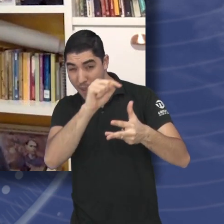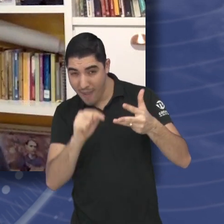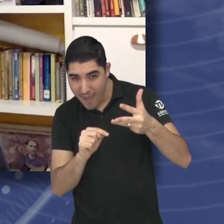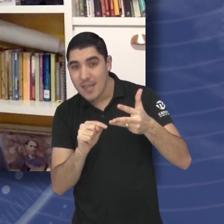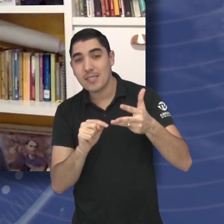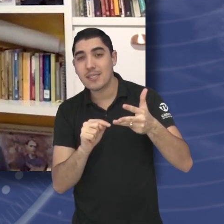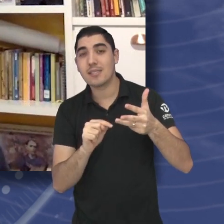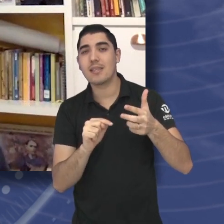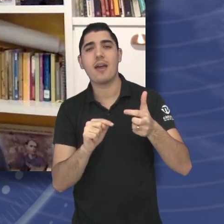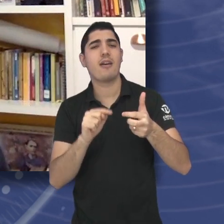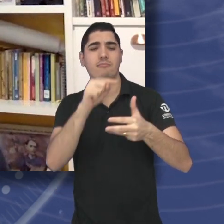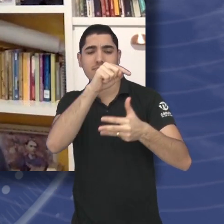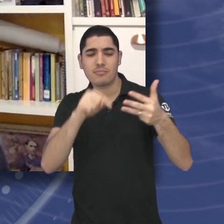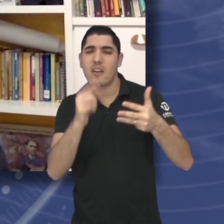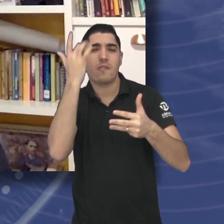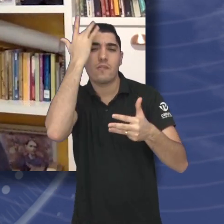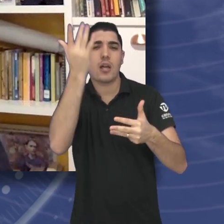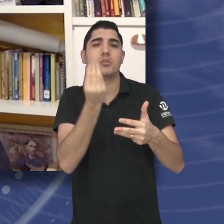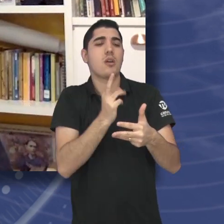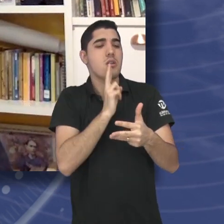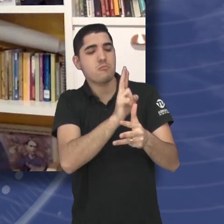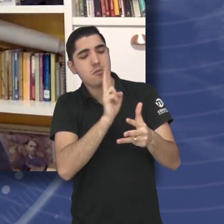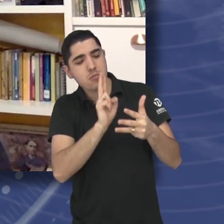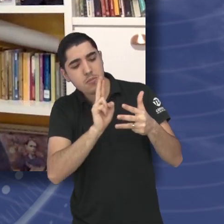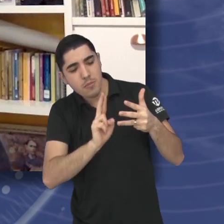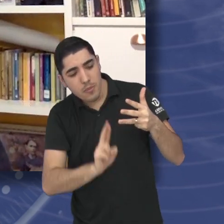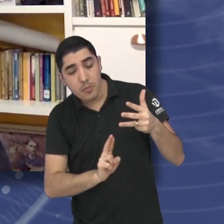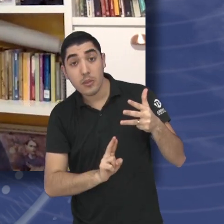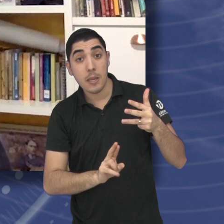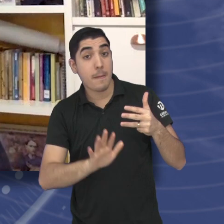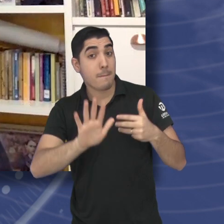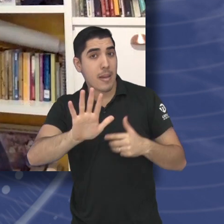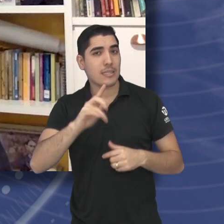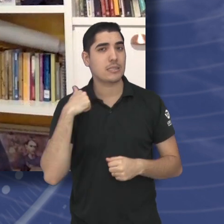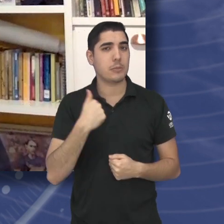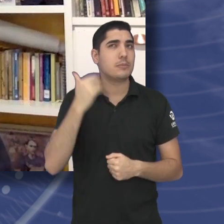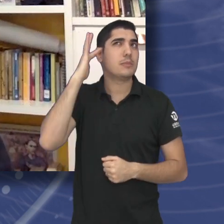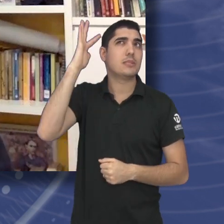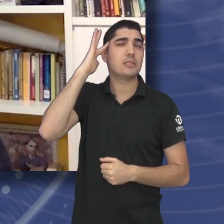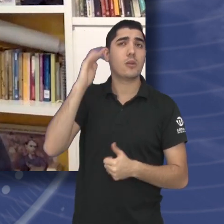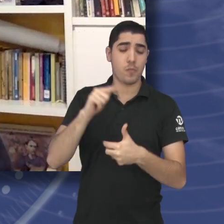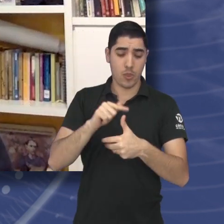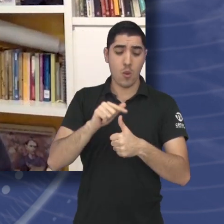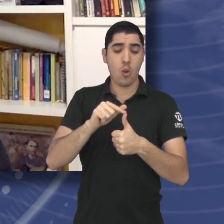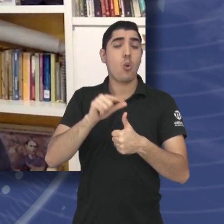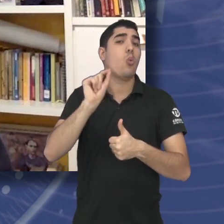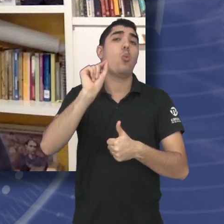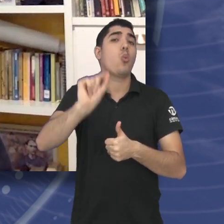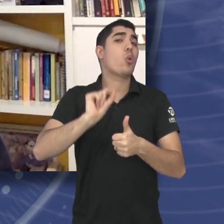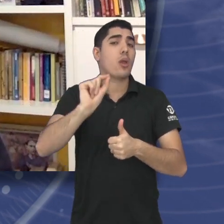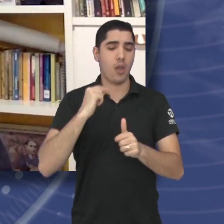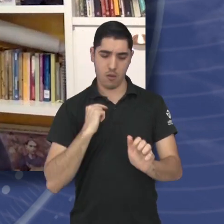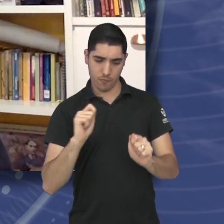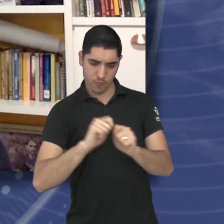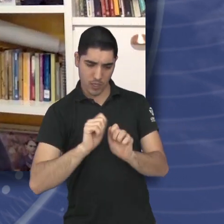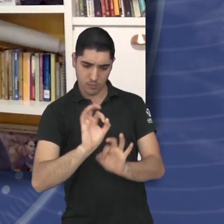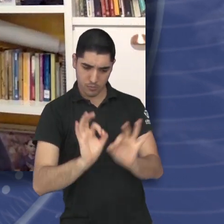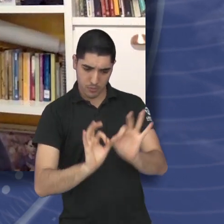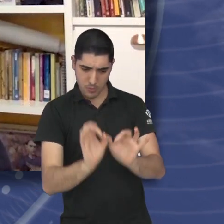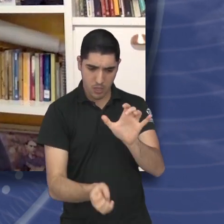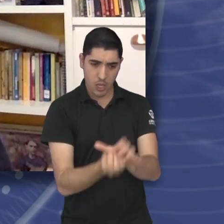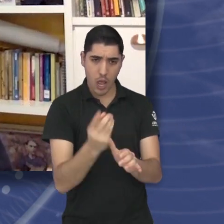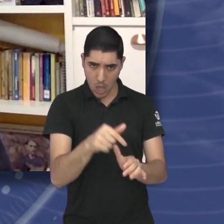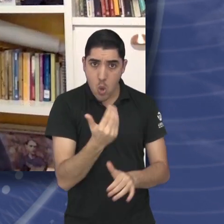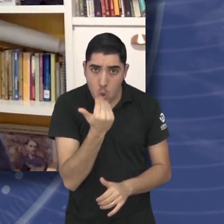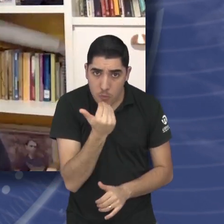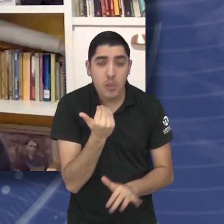são fáceis de serem respondidas, eu tenho que me perguntar o que eu vou produzir. Eu vou produzir alimentos? Alimentos de